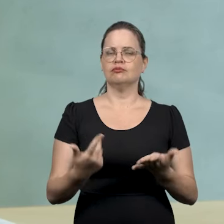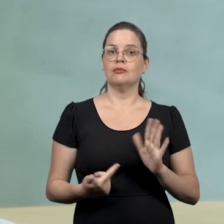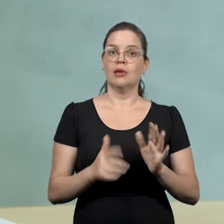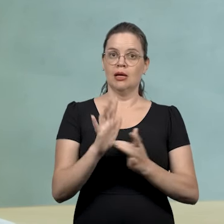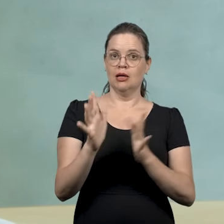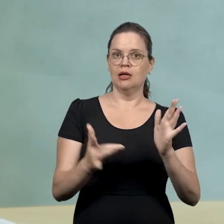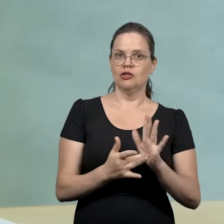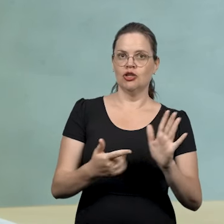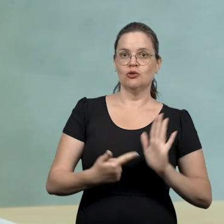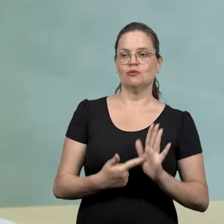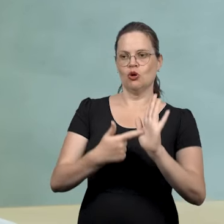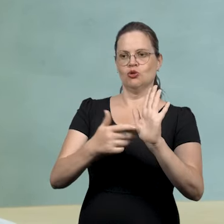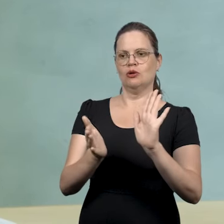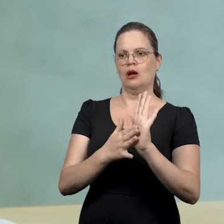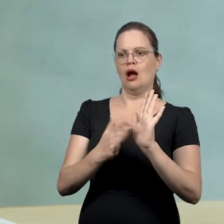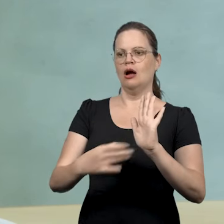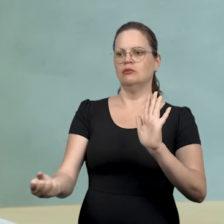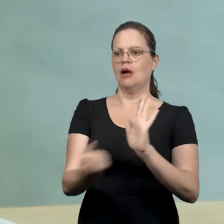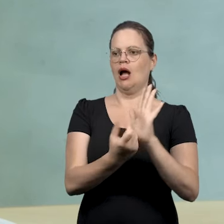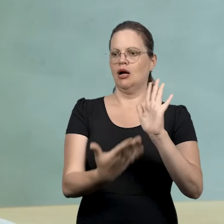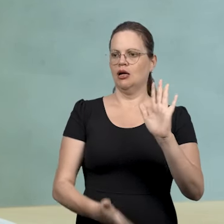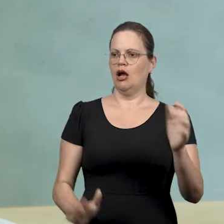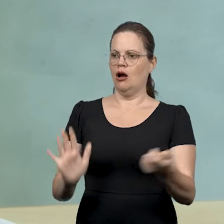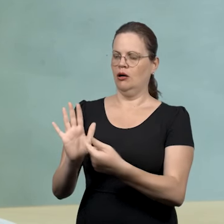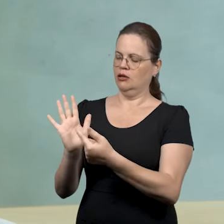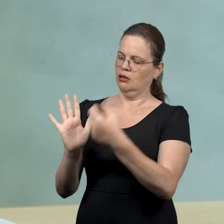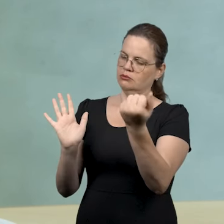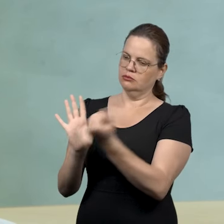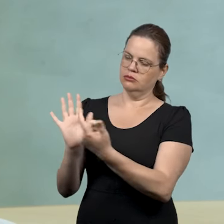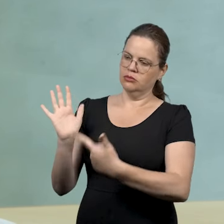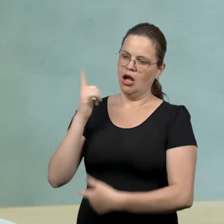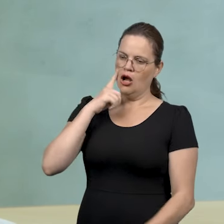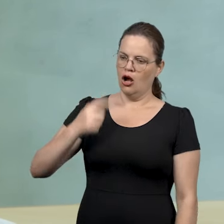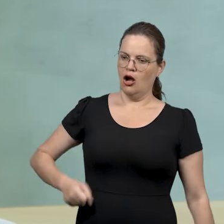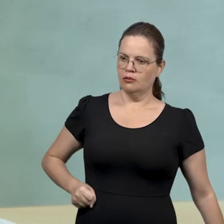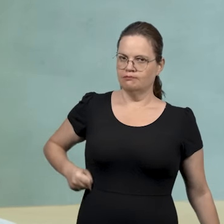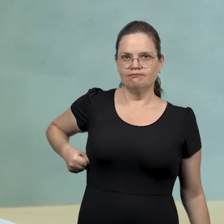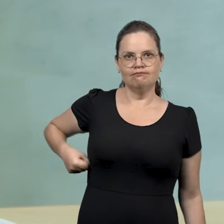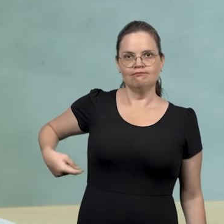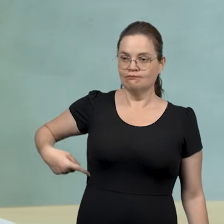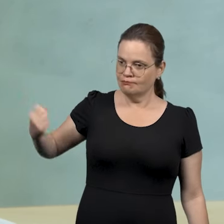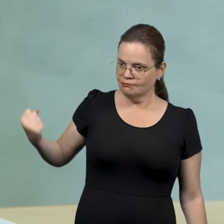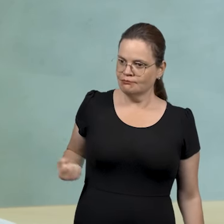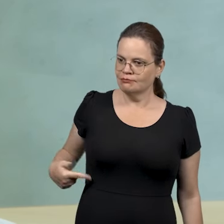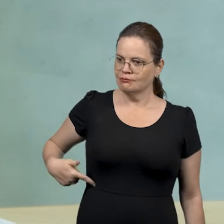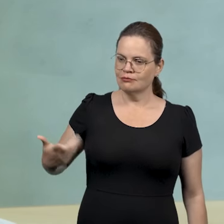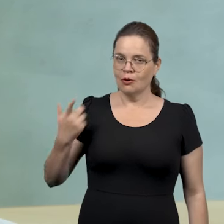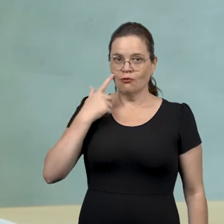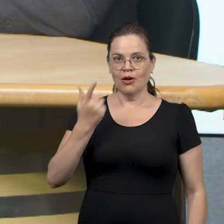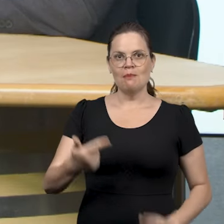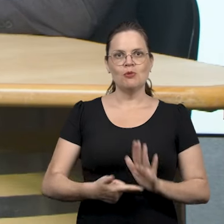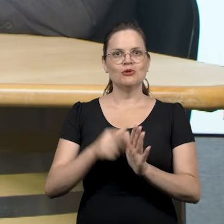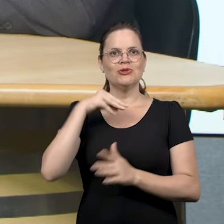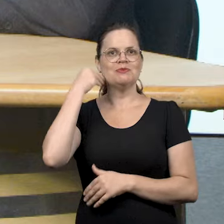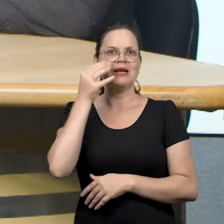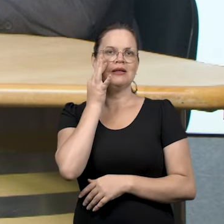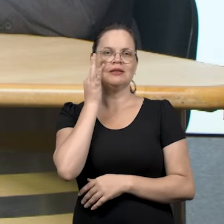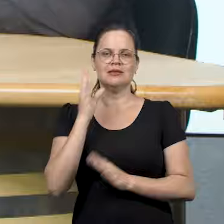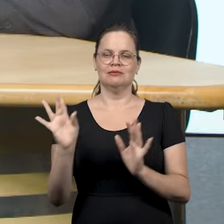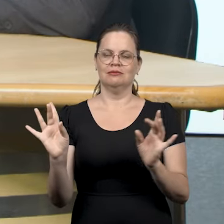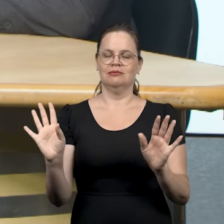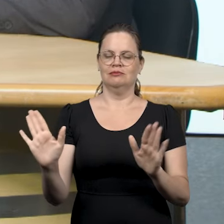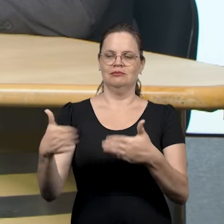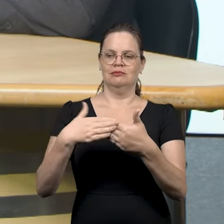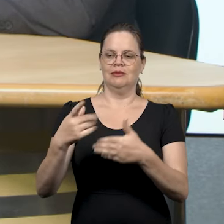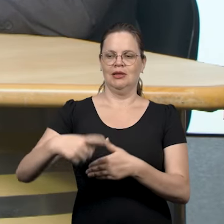para ele as marcas, mostrou as marcas da cruz para ele e fez com que ele teve a experiência que o marcasse. Agora, outra lição